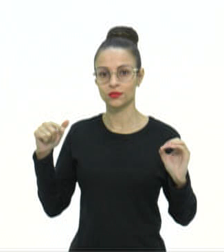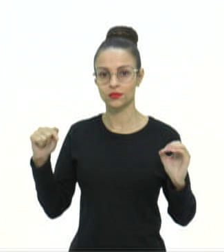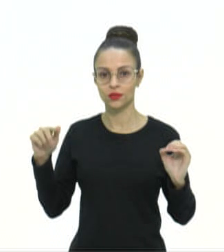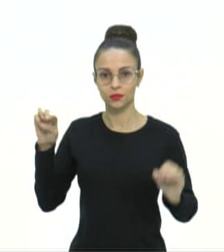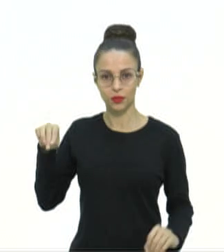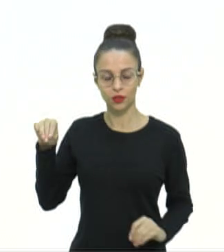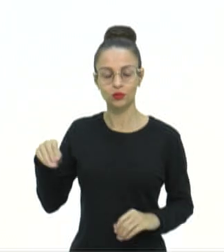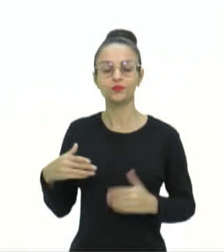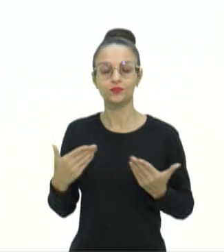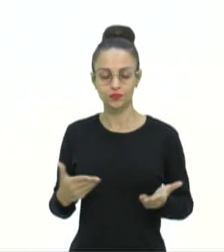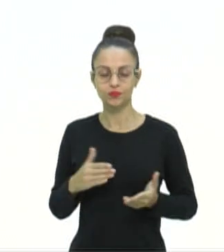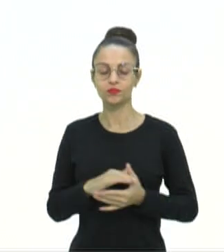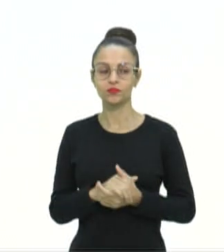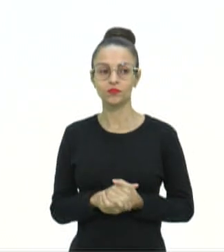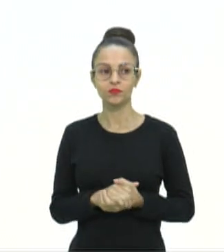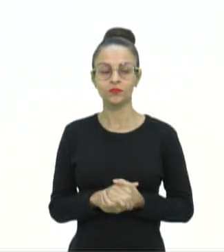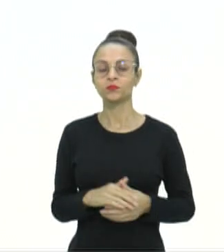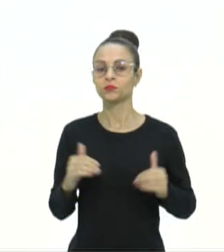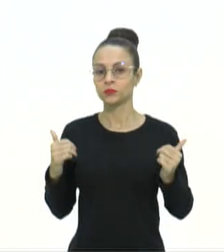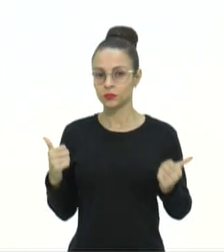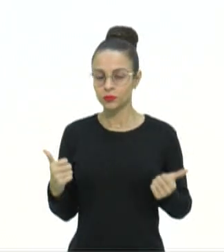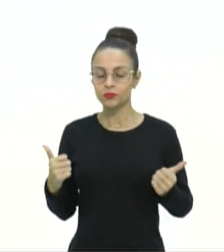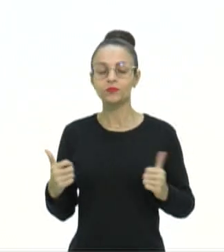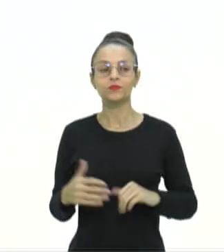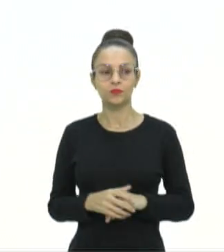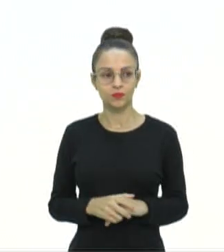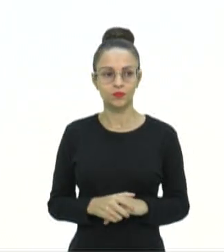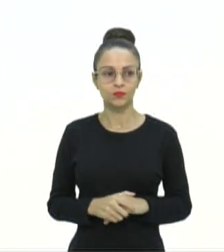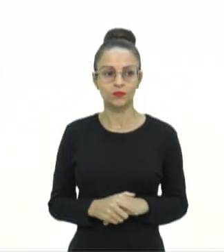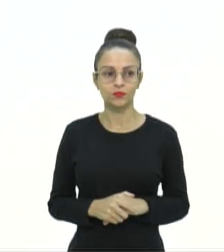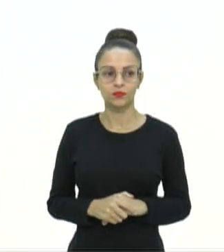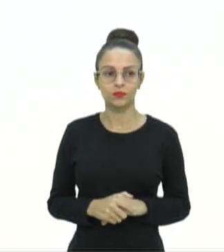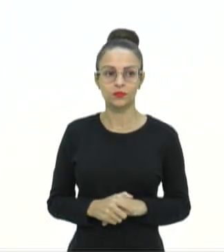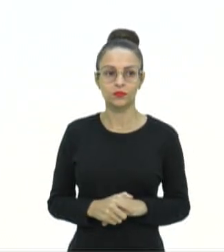metros. Beleza. Feito dessa forma aqui.